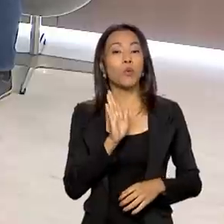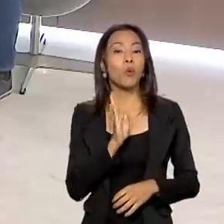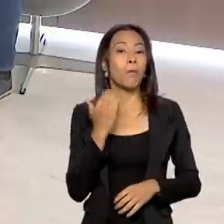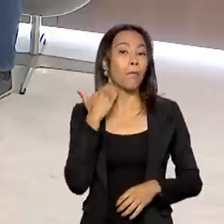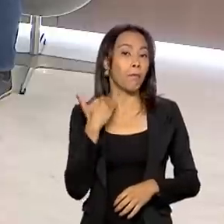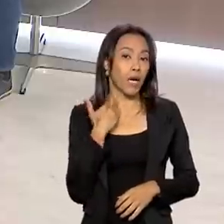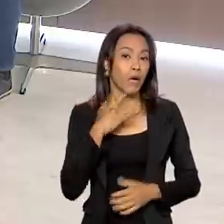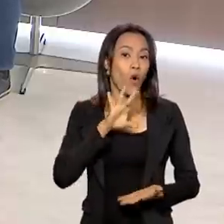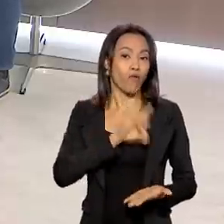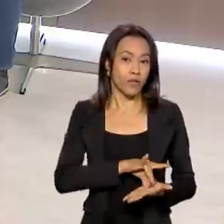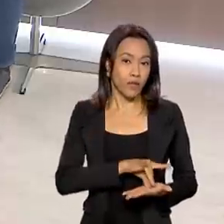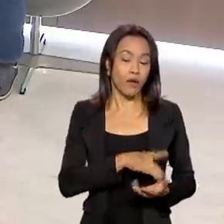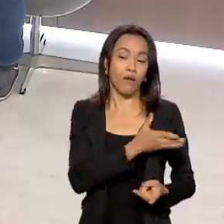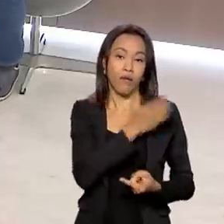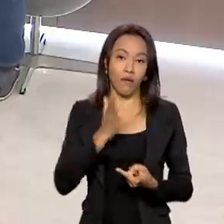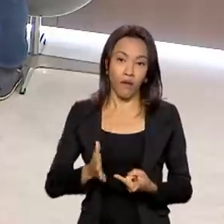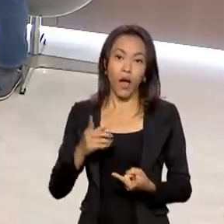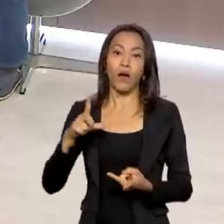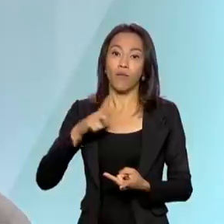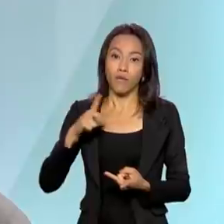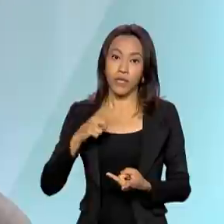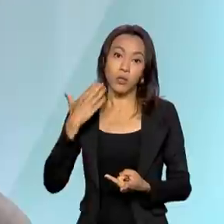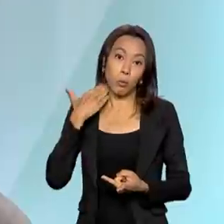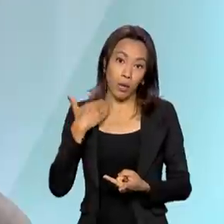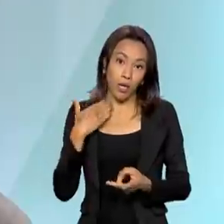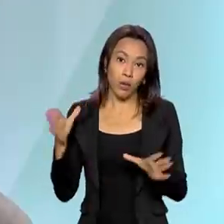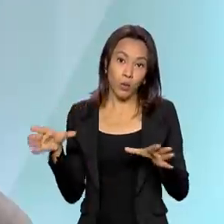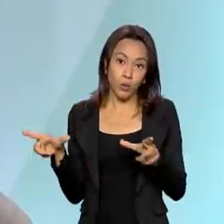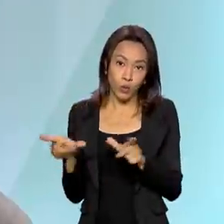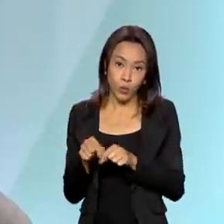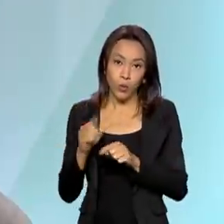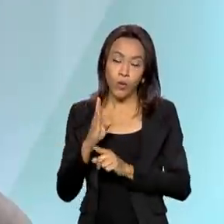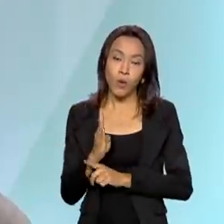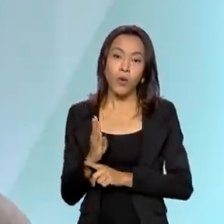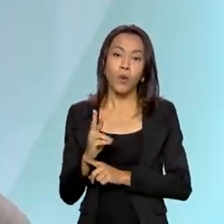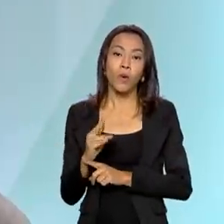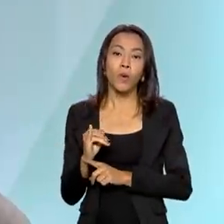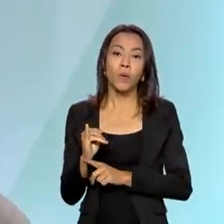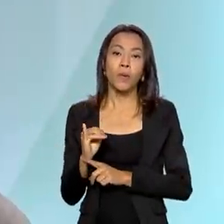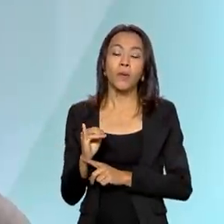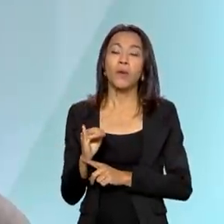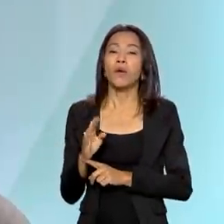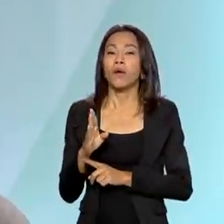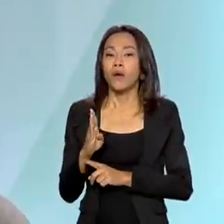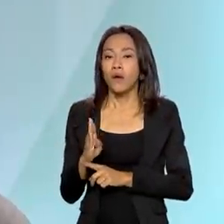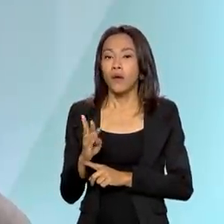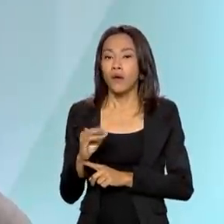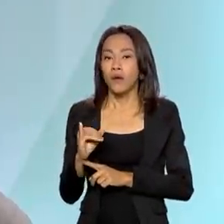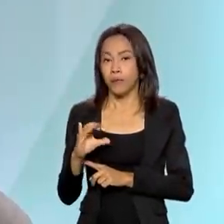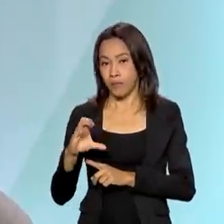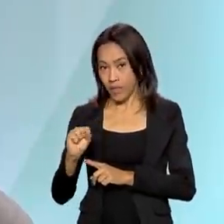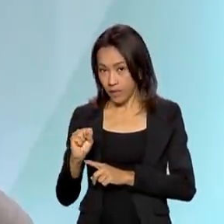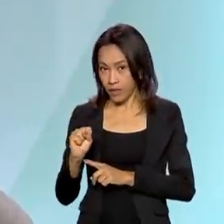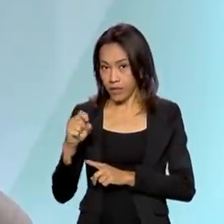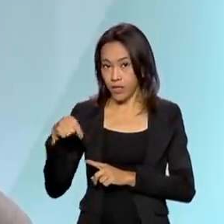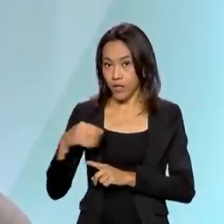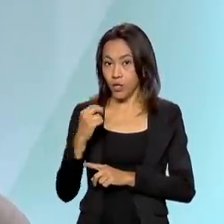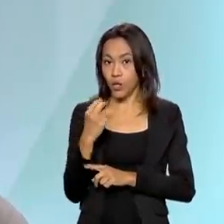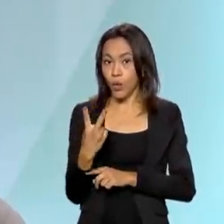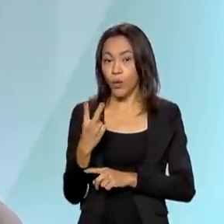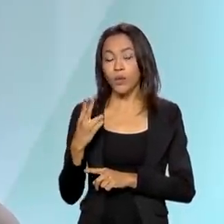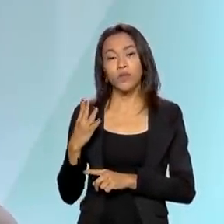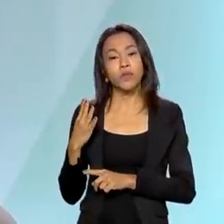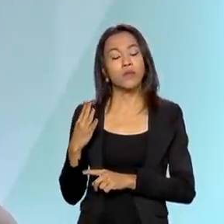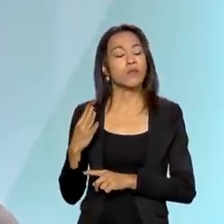vai ter uma linha ampliada pelo Banco dos BRICS, que é um novo banco de desenvolvimento, com 2 bilhões e meio